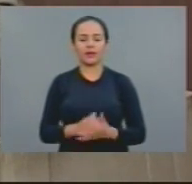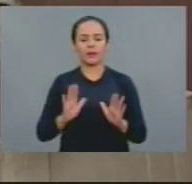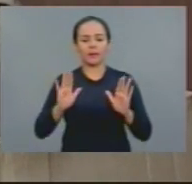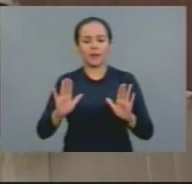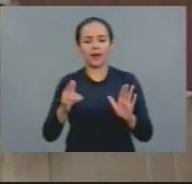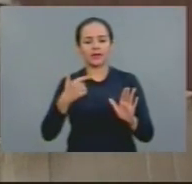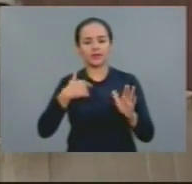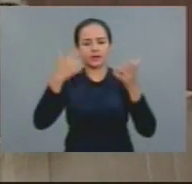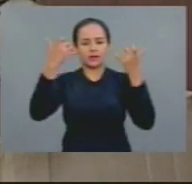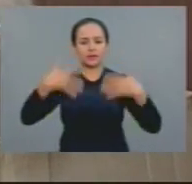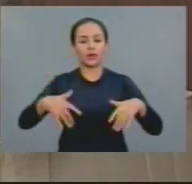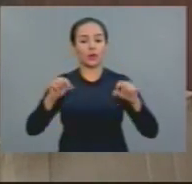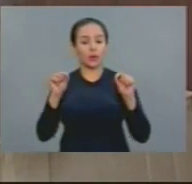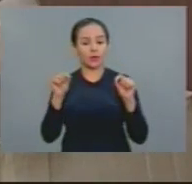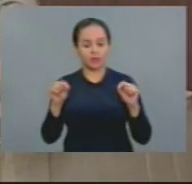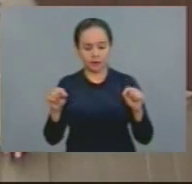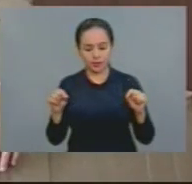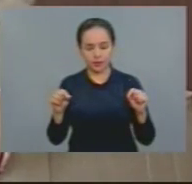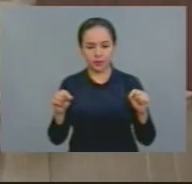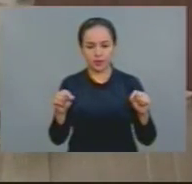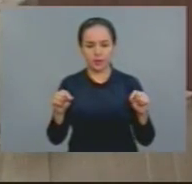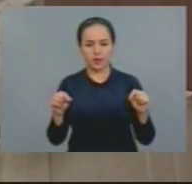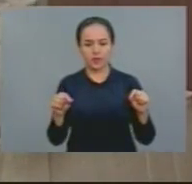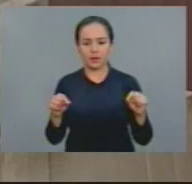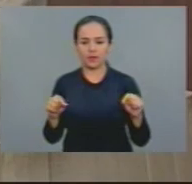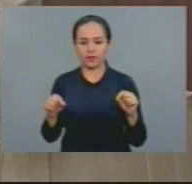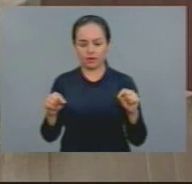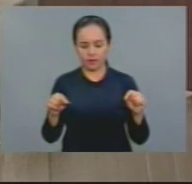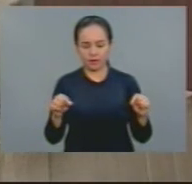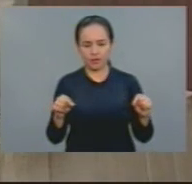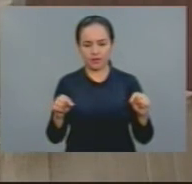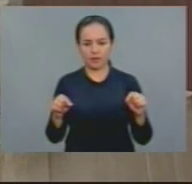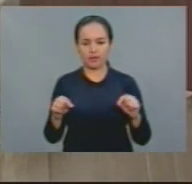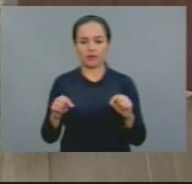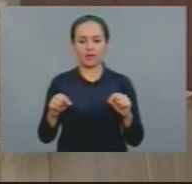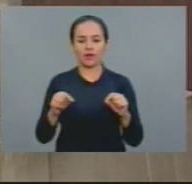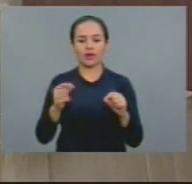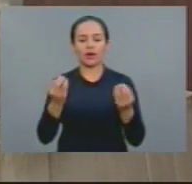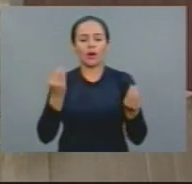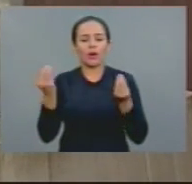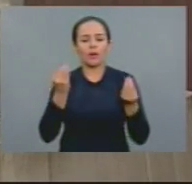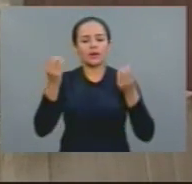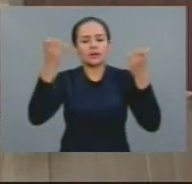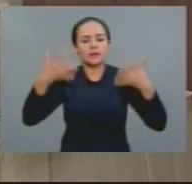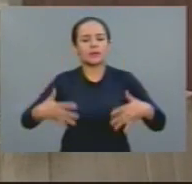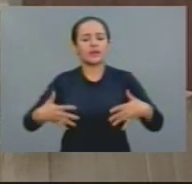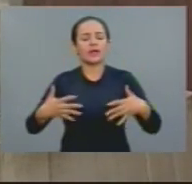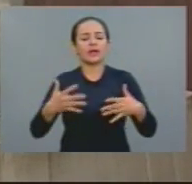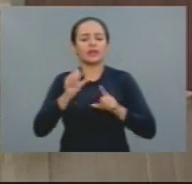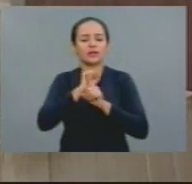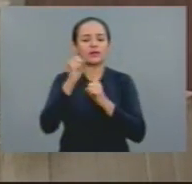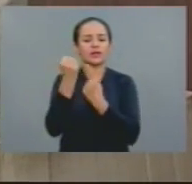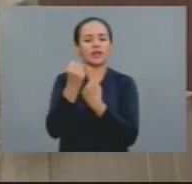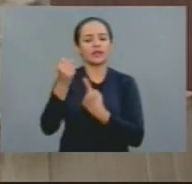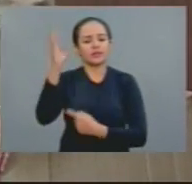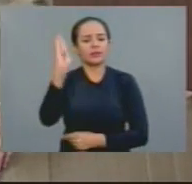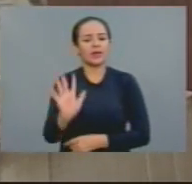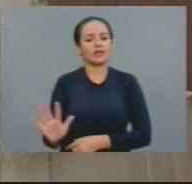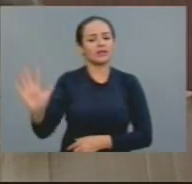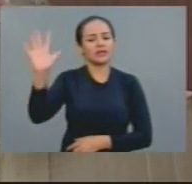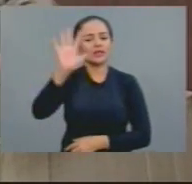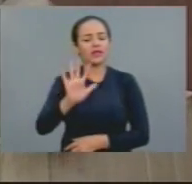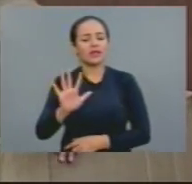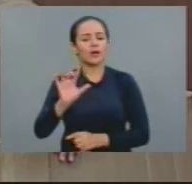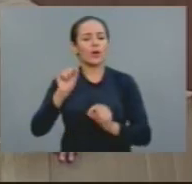comum, muito sobejamente batido na sociedade brasileira, que